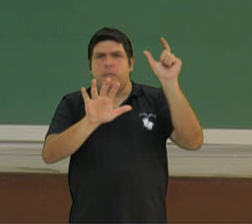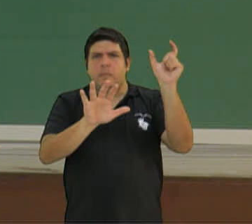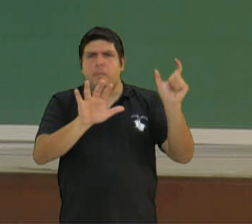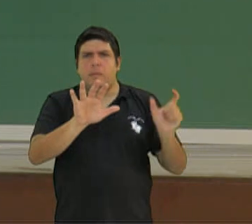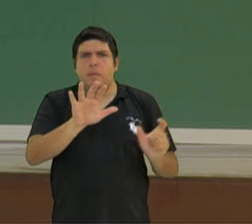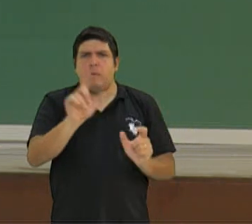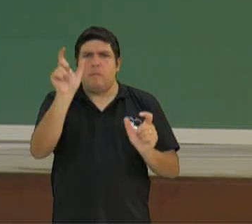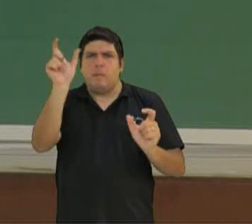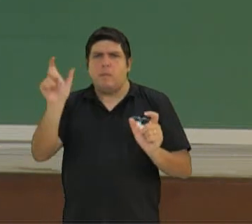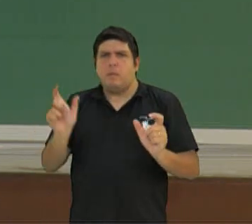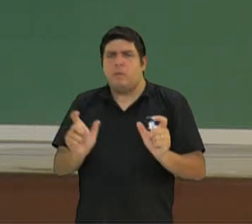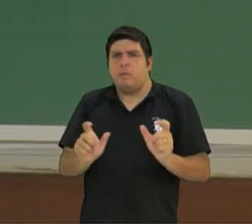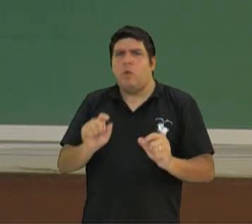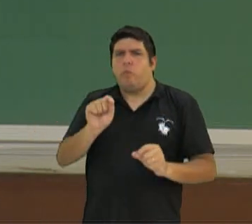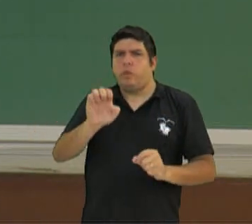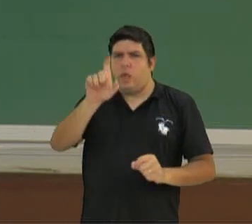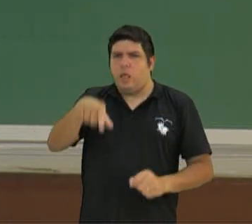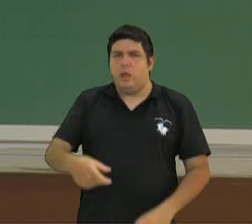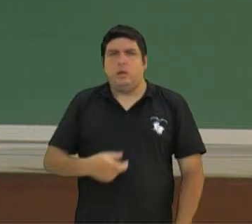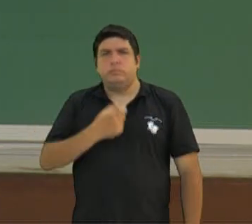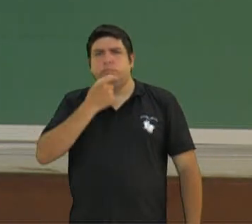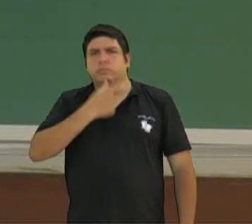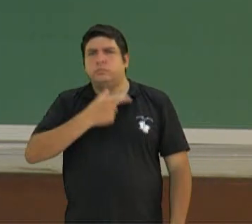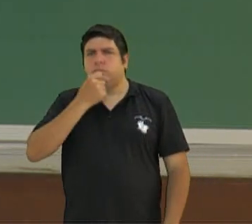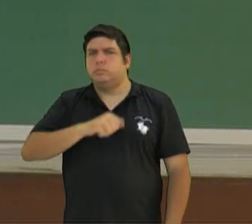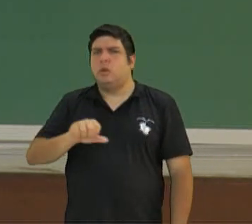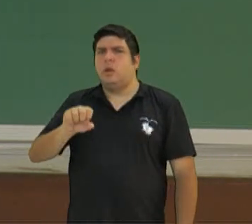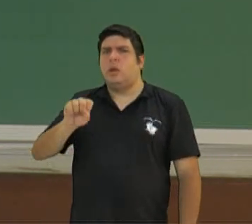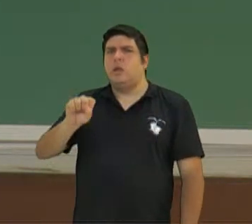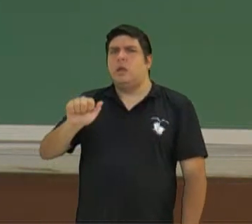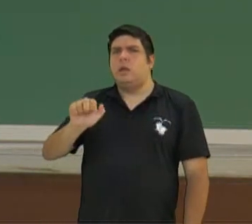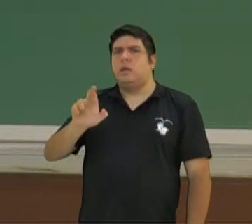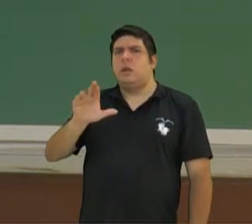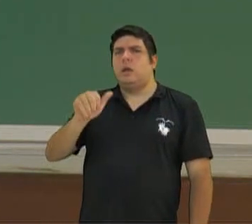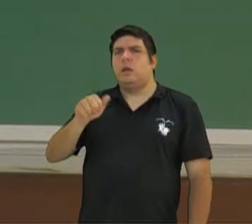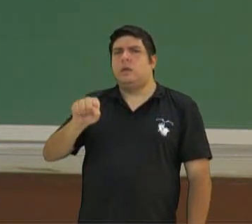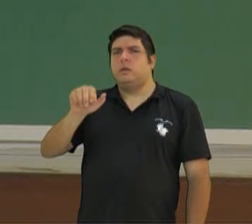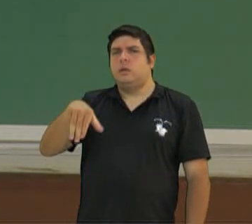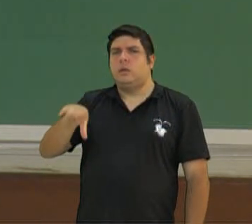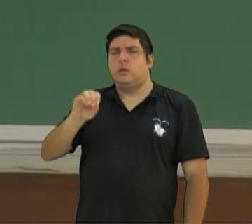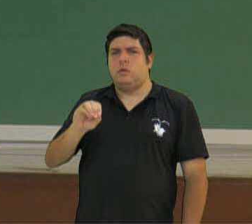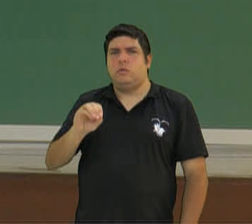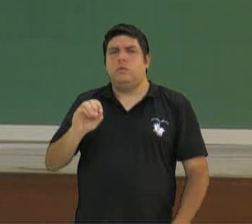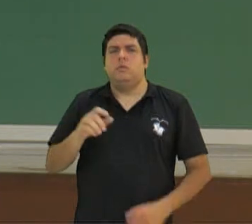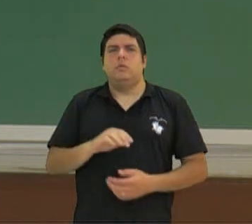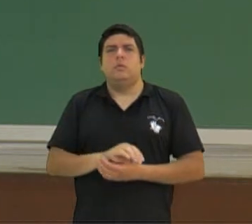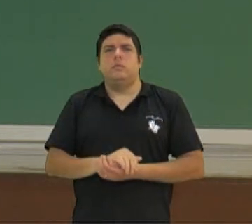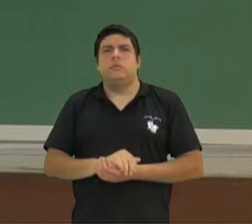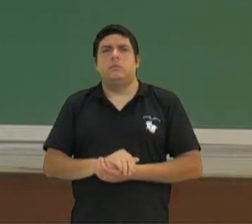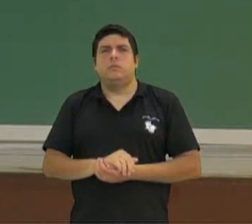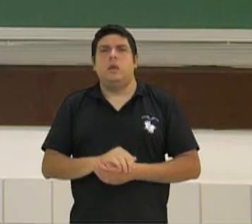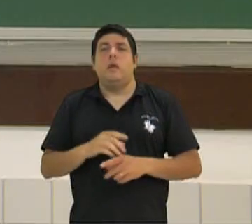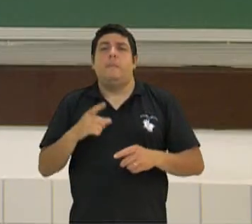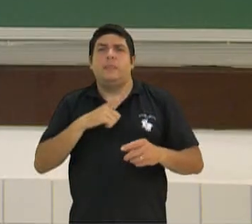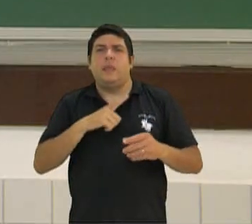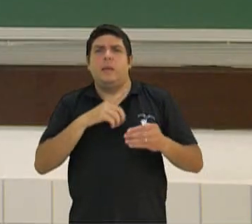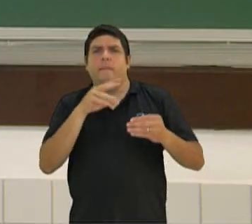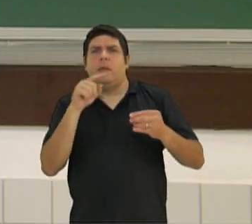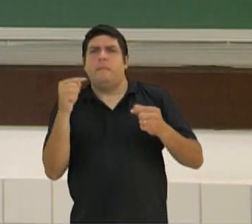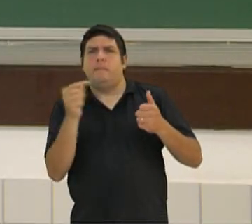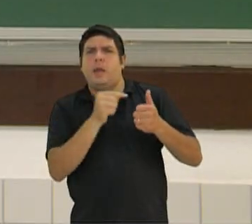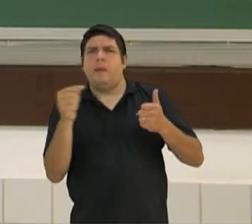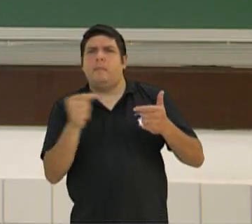era de apresentar uma opinião sarcástica com relação aos aparelhos celulares repletos de recursos adicionais. Então, tipo, recursos esses que faz